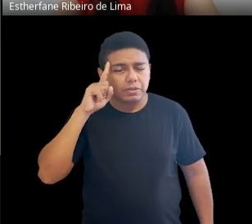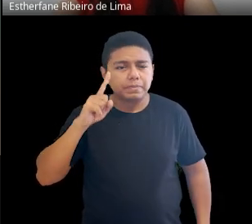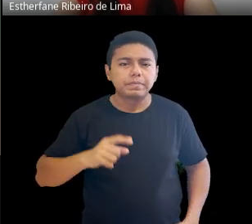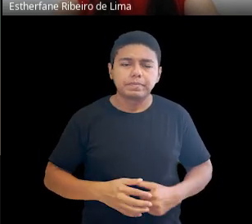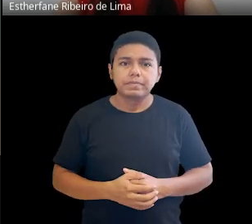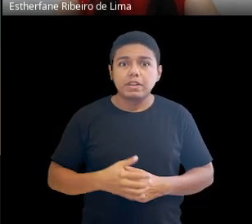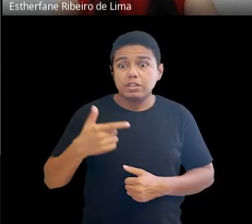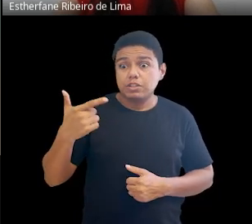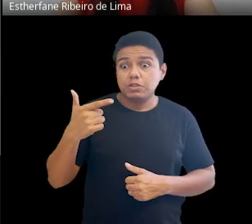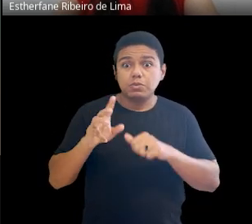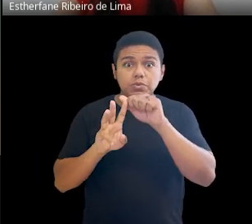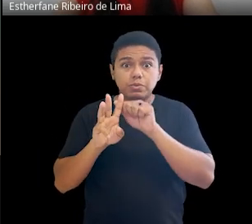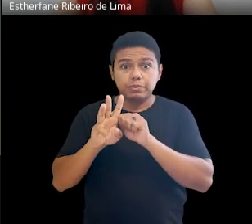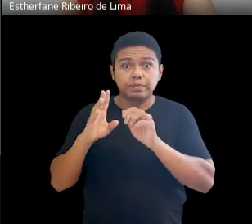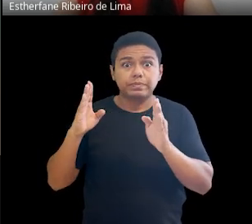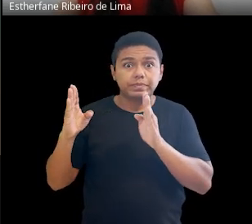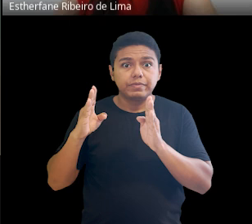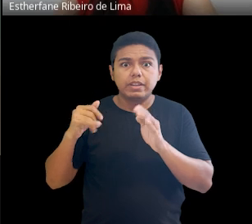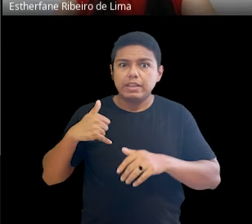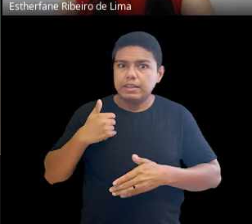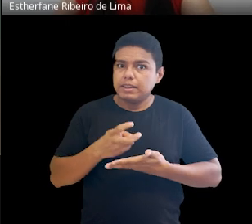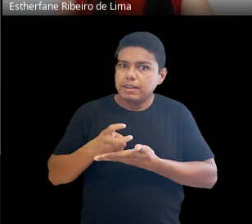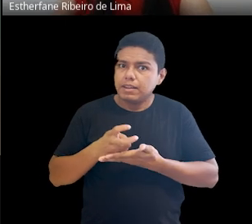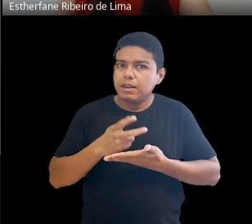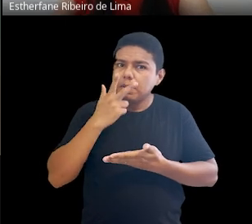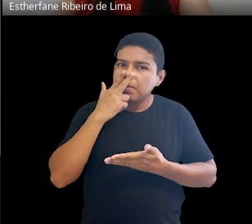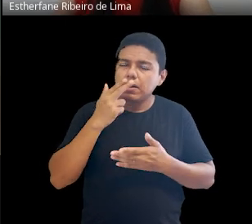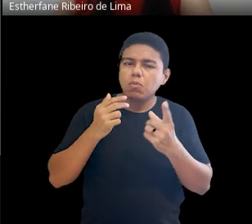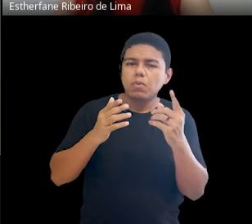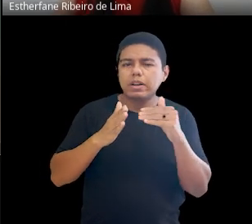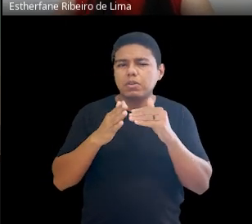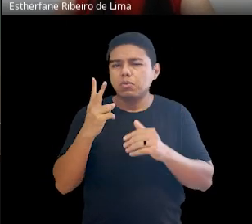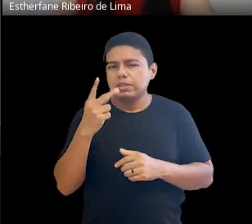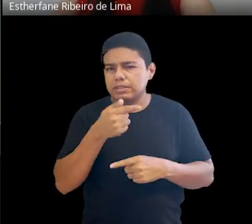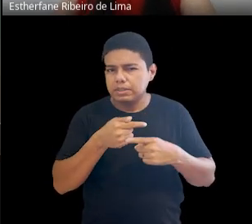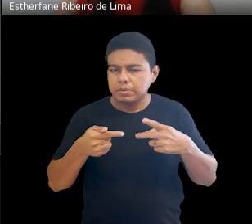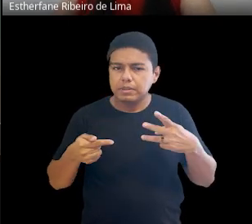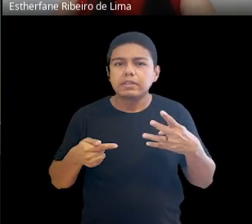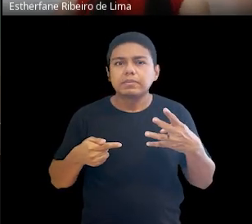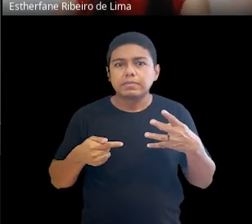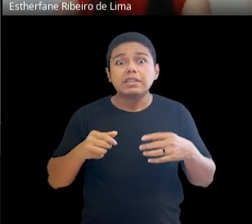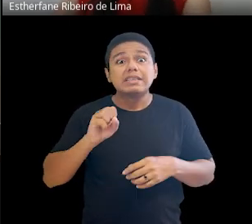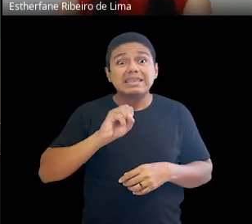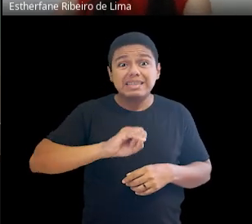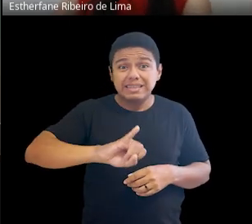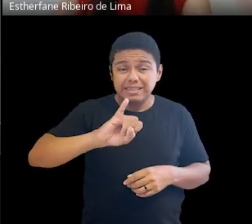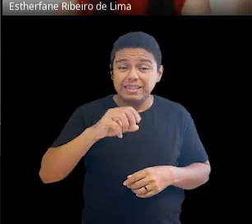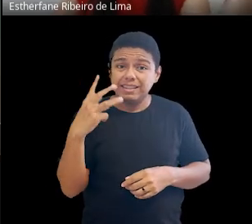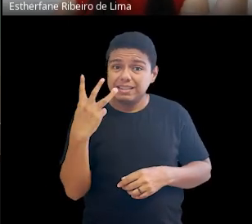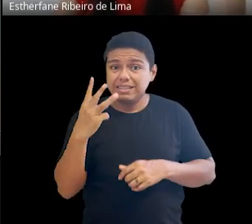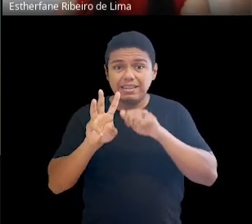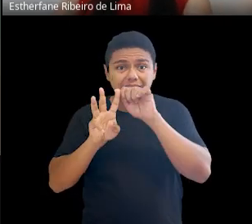trimestre, a idade gestacional já pode ter um erro entre 1 a 2 semanas. E se mais no terceiro